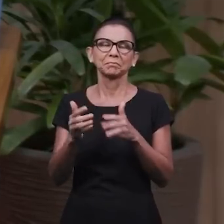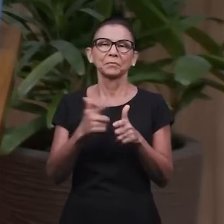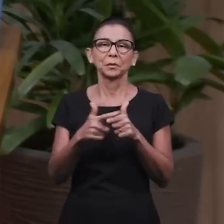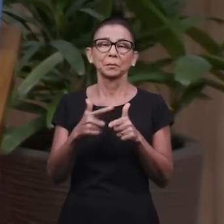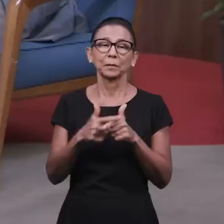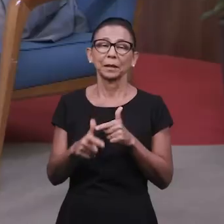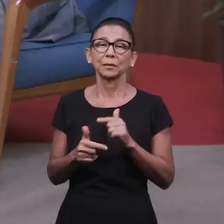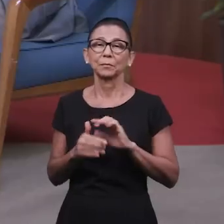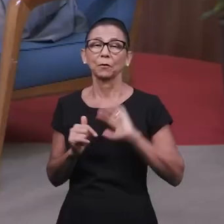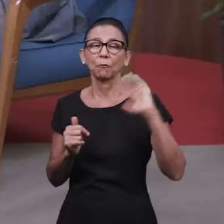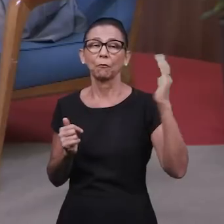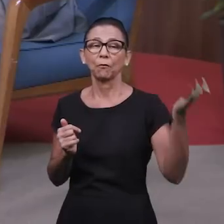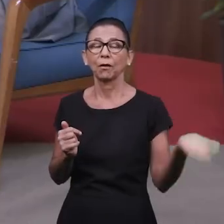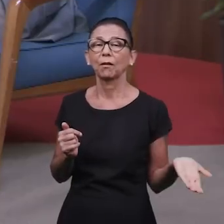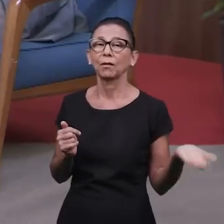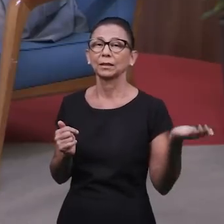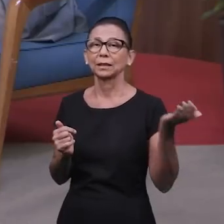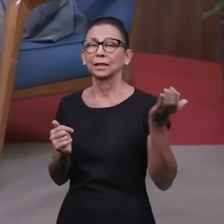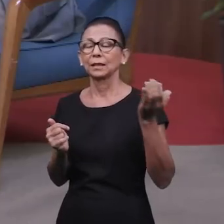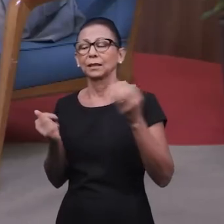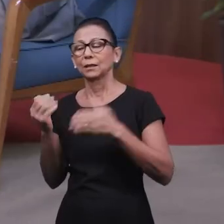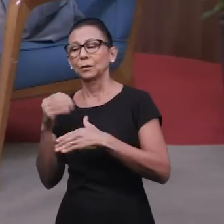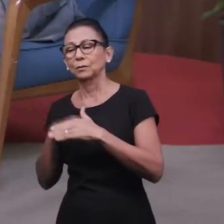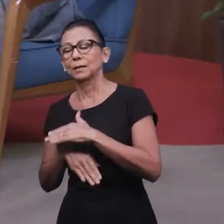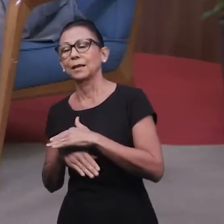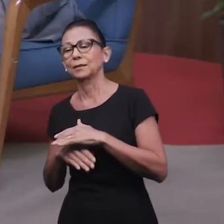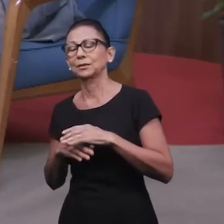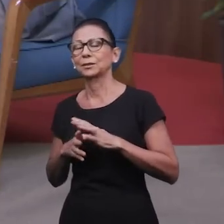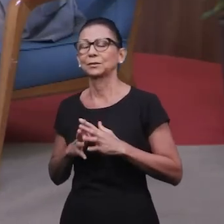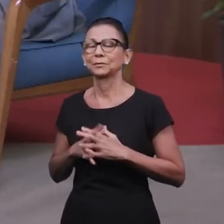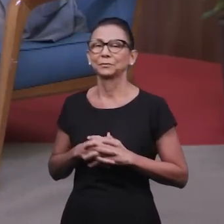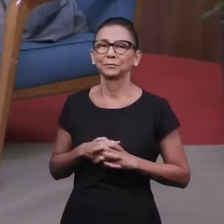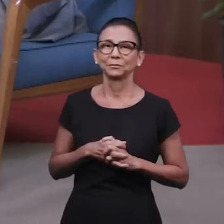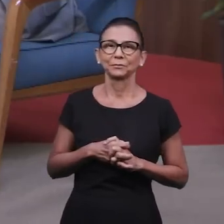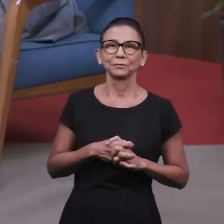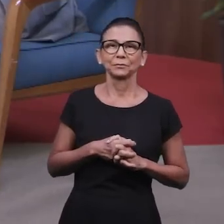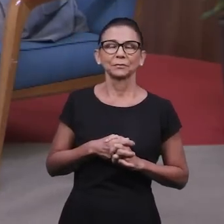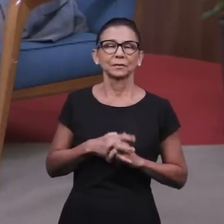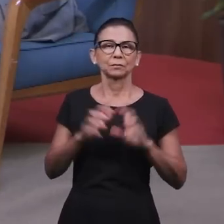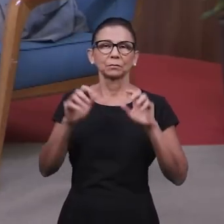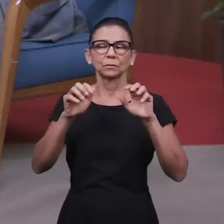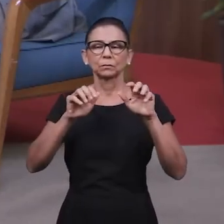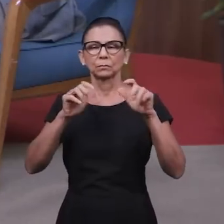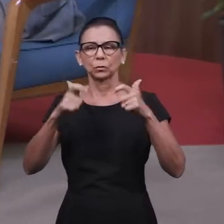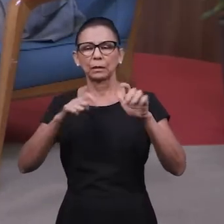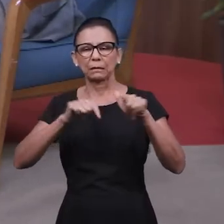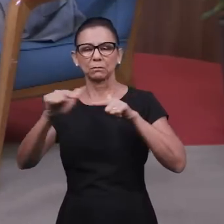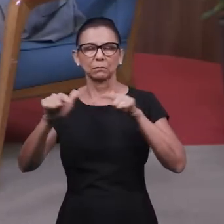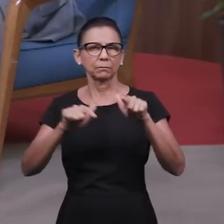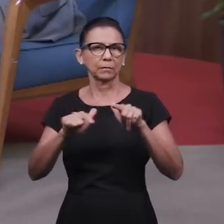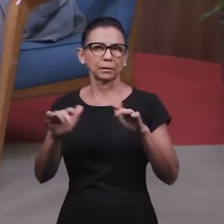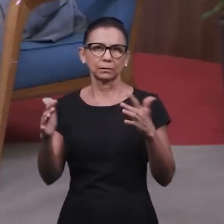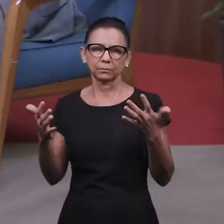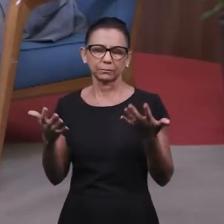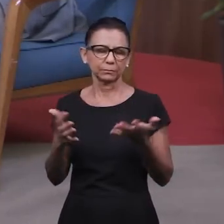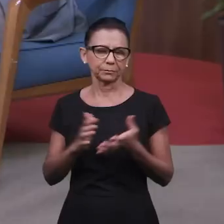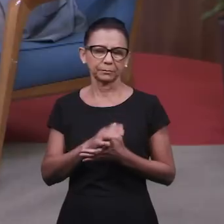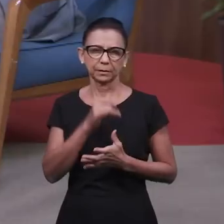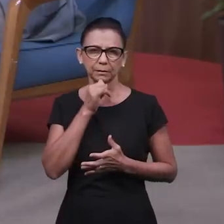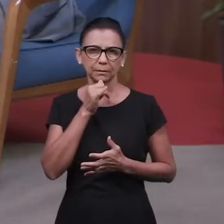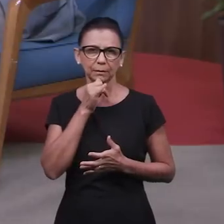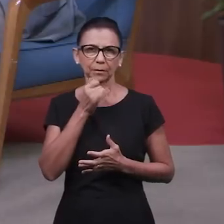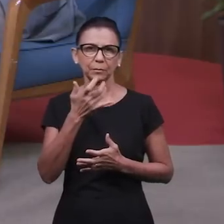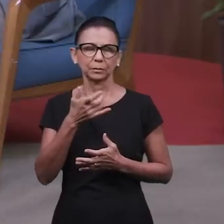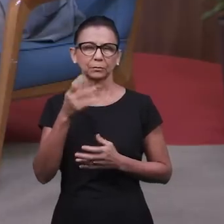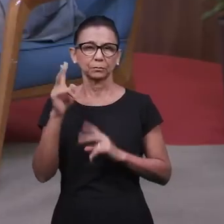perto, né? A gente não mesmo. É muito interessante. Né? Não esperava, às vezes dentro Muito da família ou no local de trabalho, uma coisa assim. E